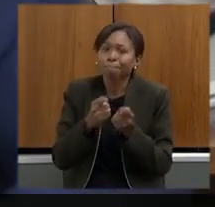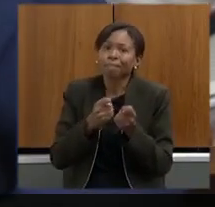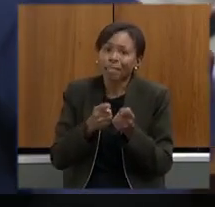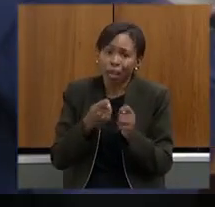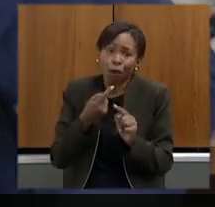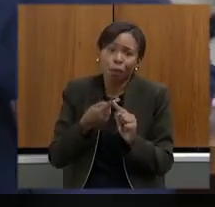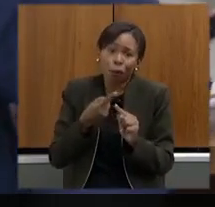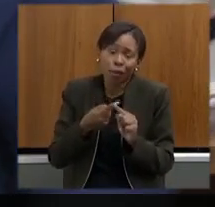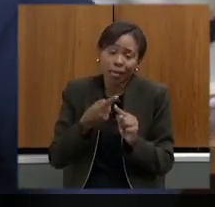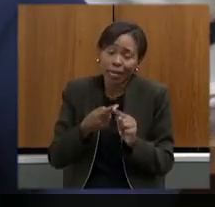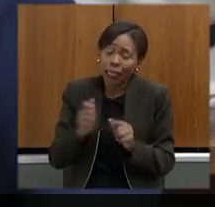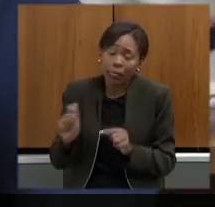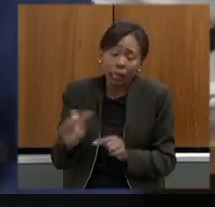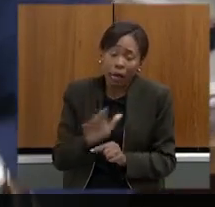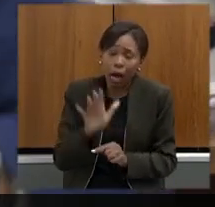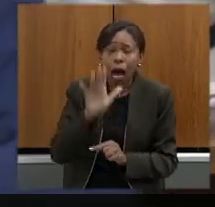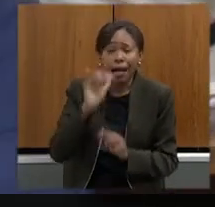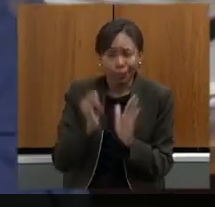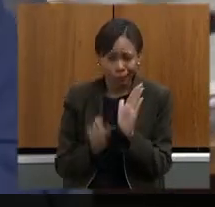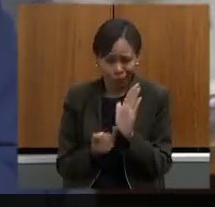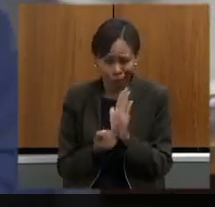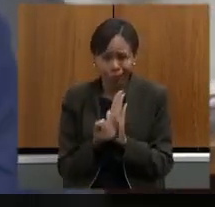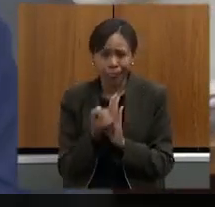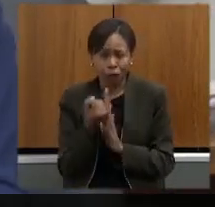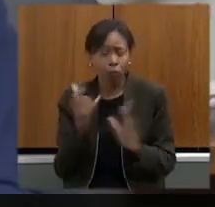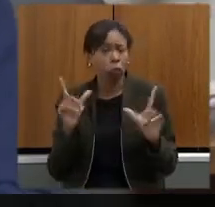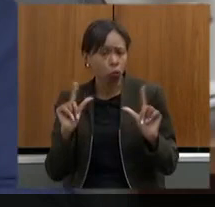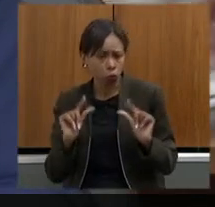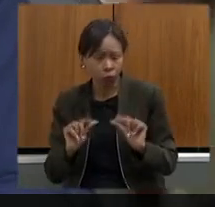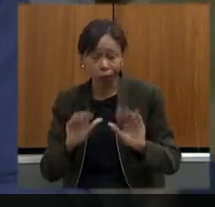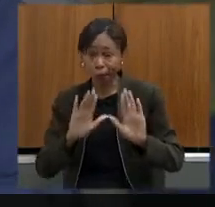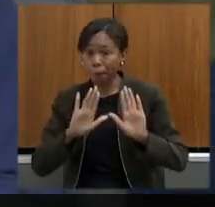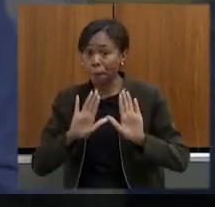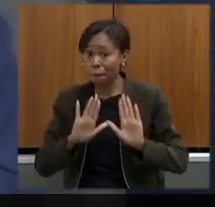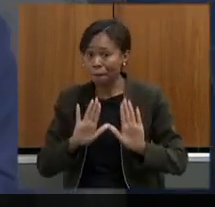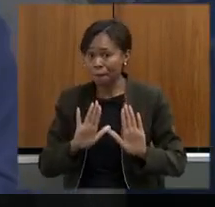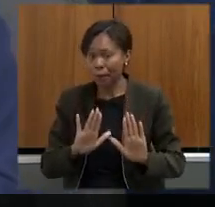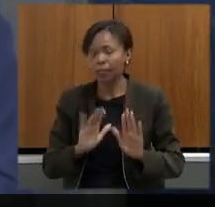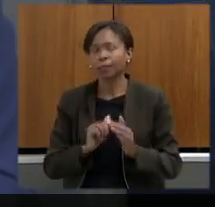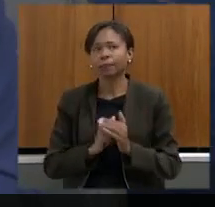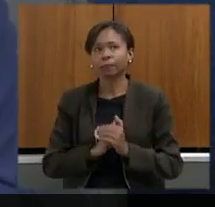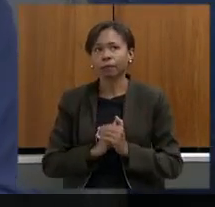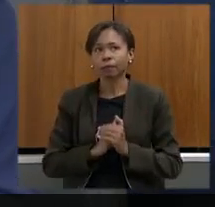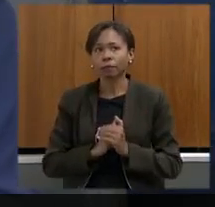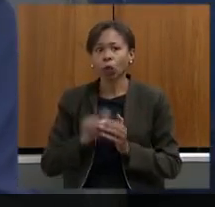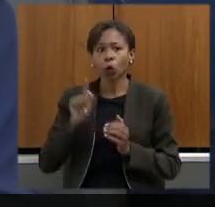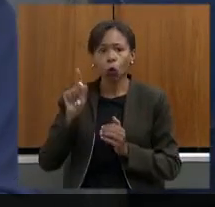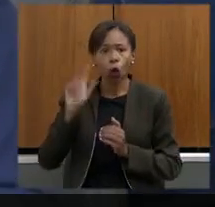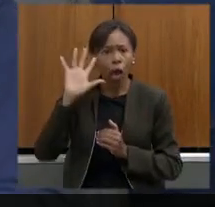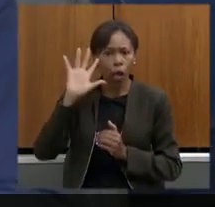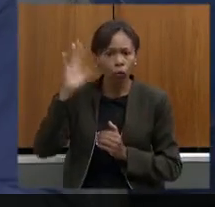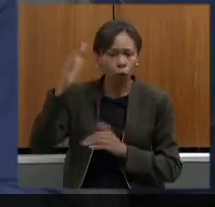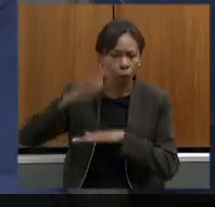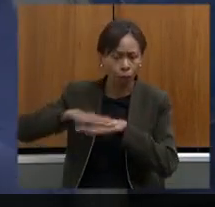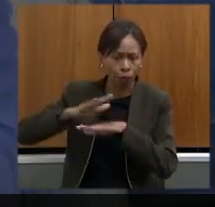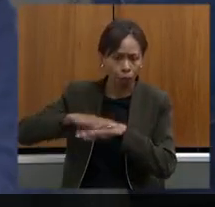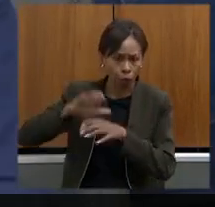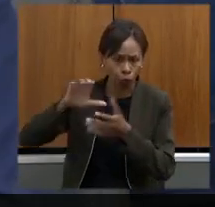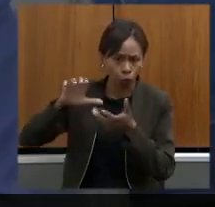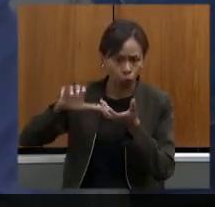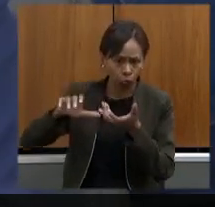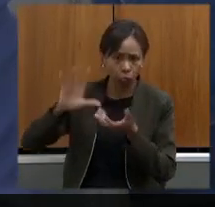daqui a inflação vem causando mais fato a decisão que o Congresso Nacional tomou a